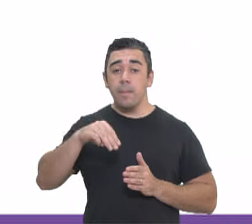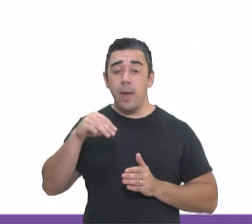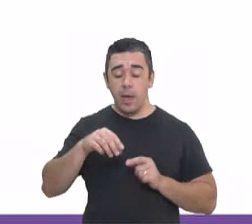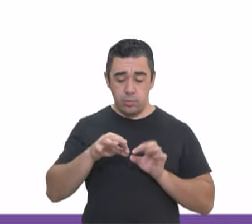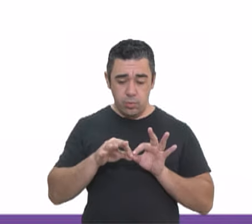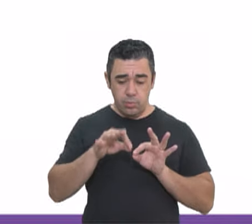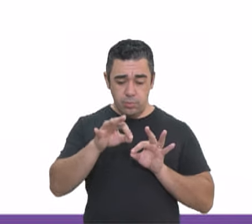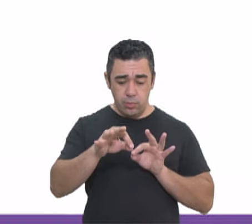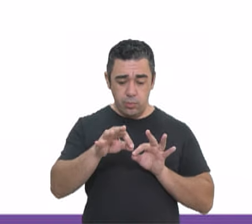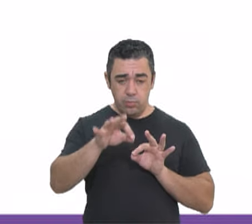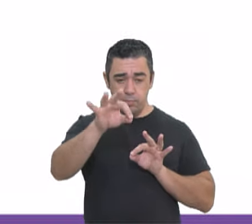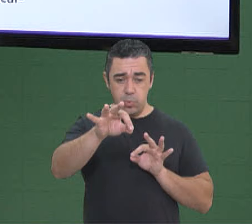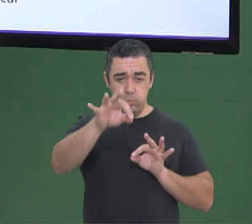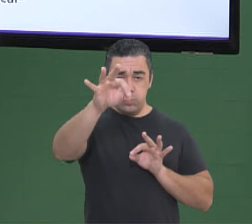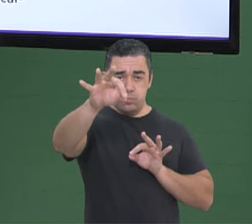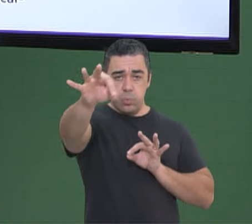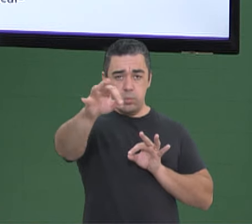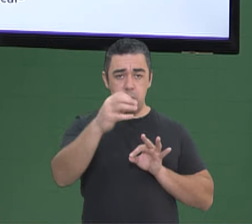pensarem.